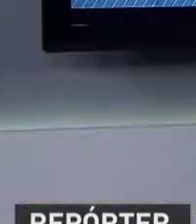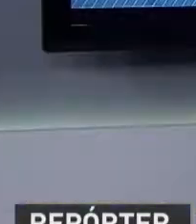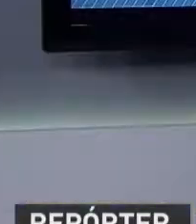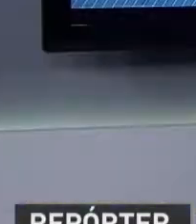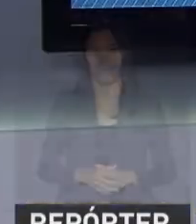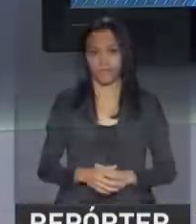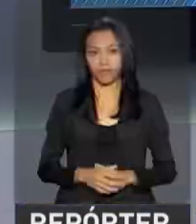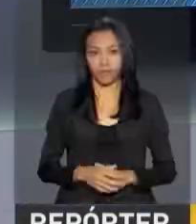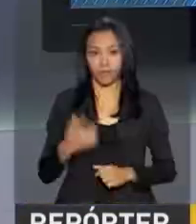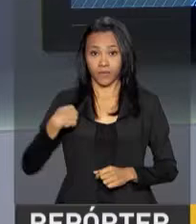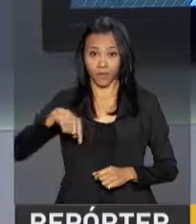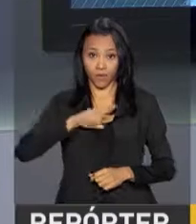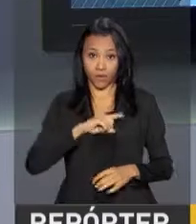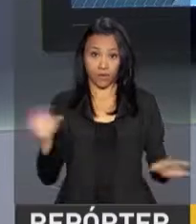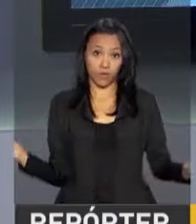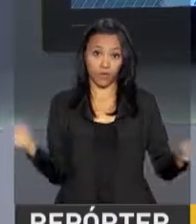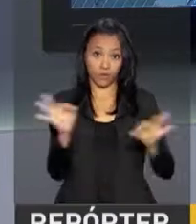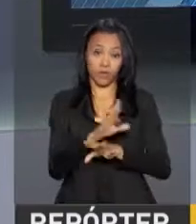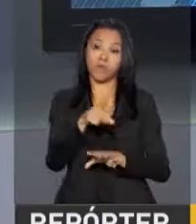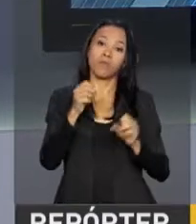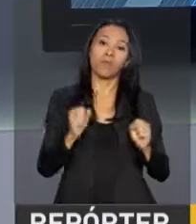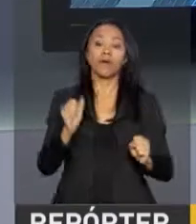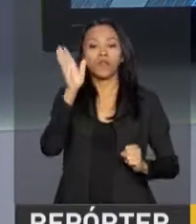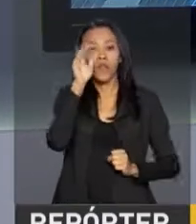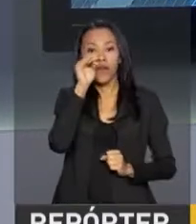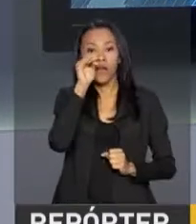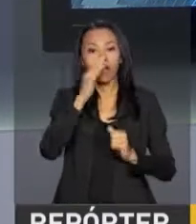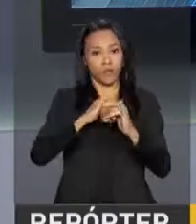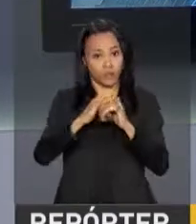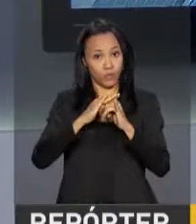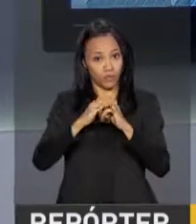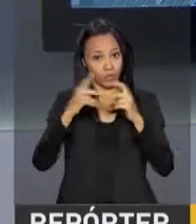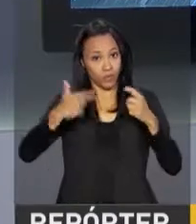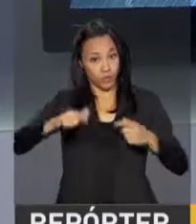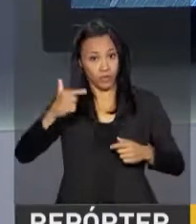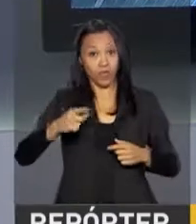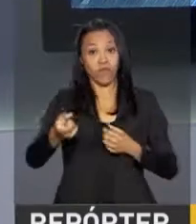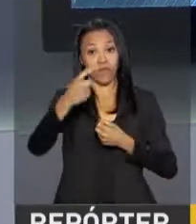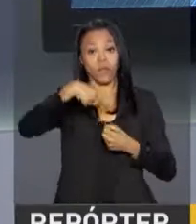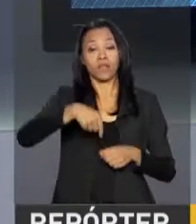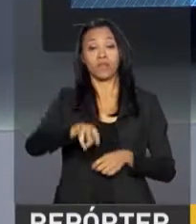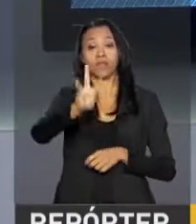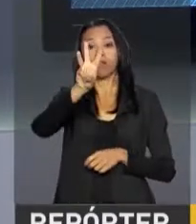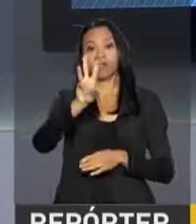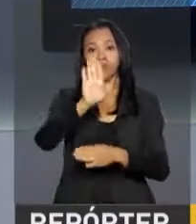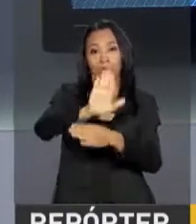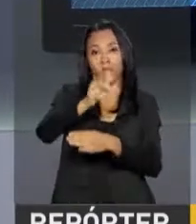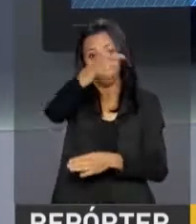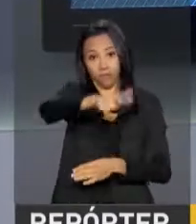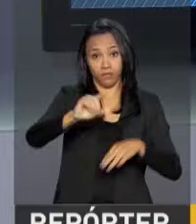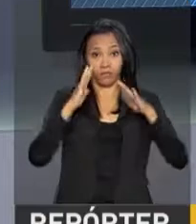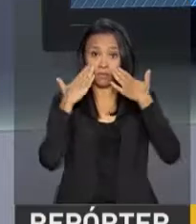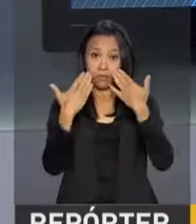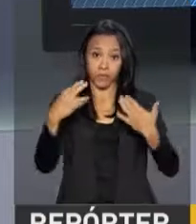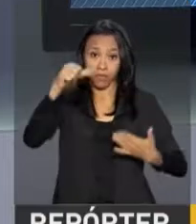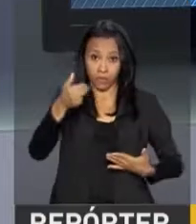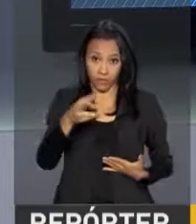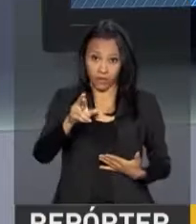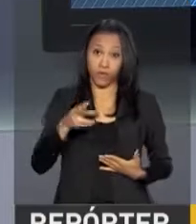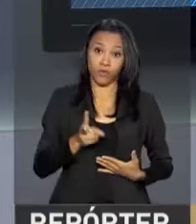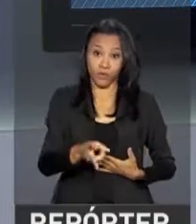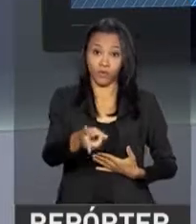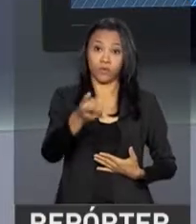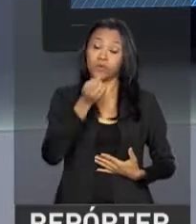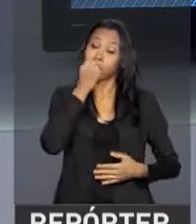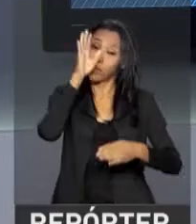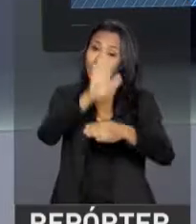nós ficamos por aqui você pode rever as reportagens no youtube voltamos às três da tarde na próxima edição do repórter nbr